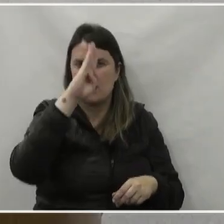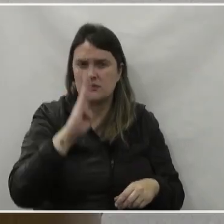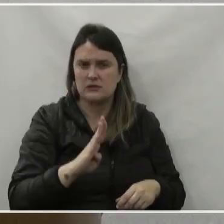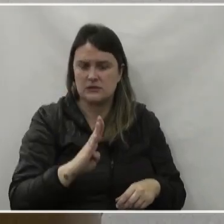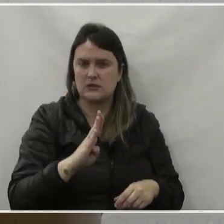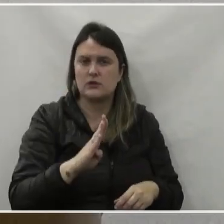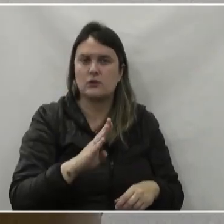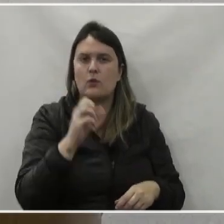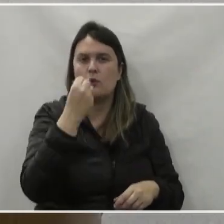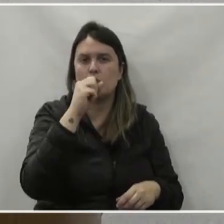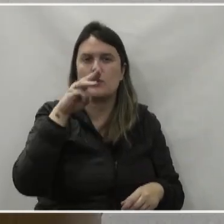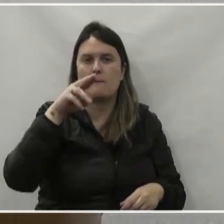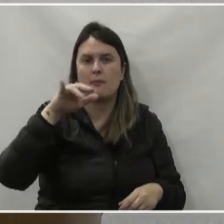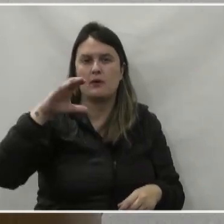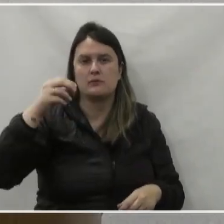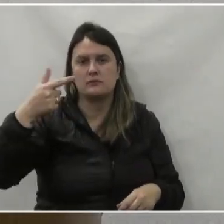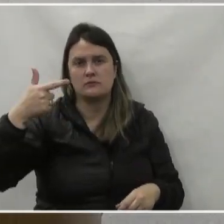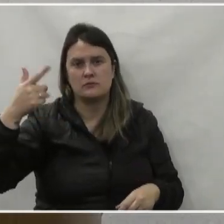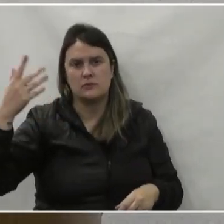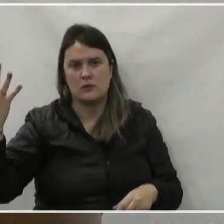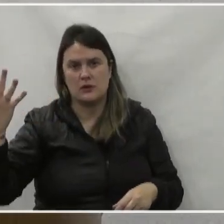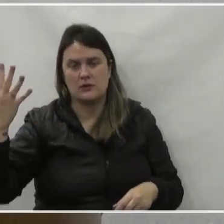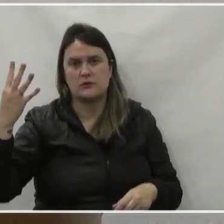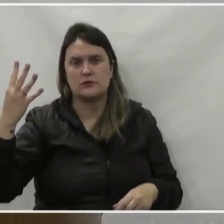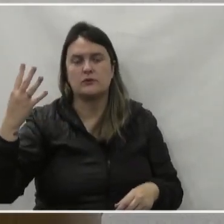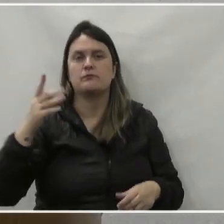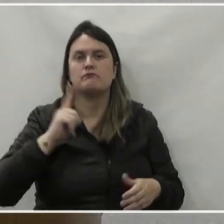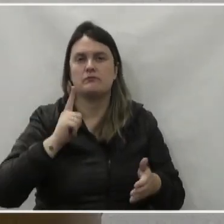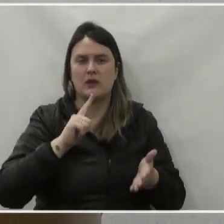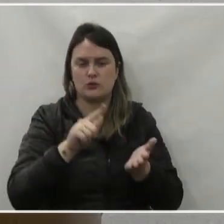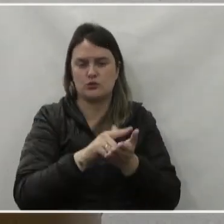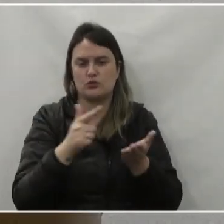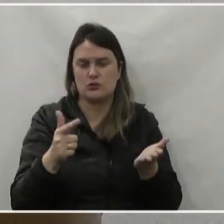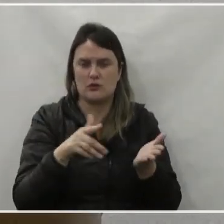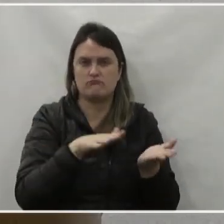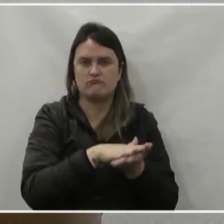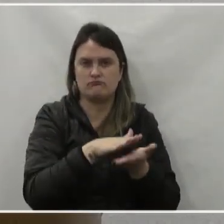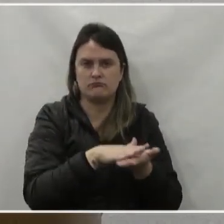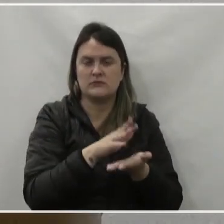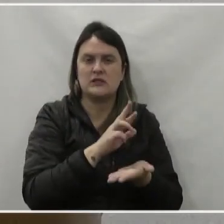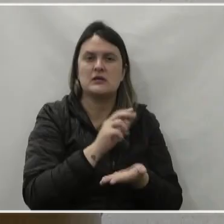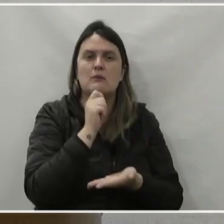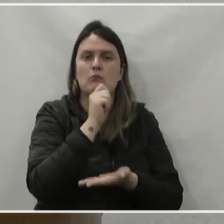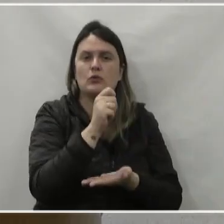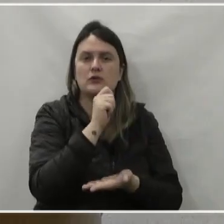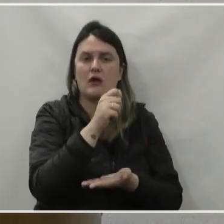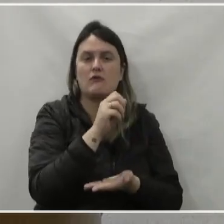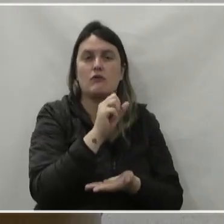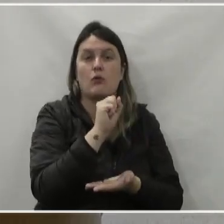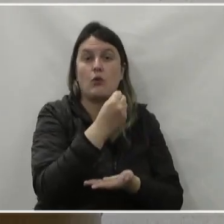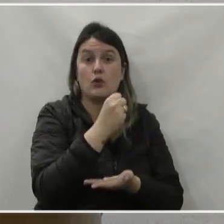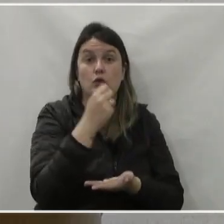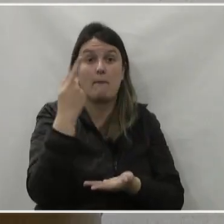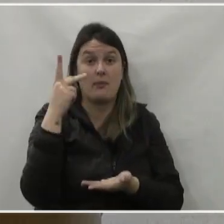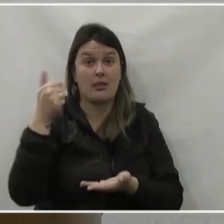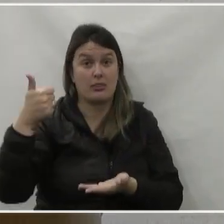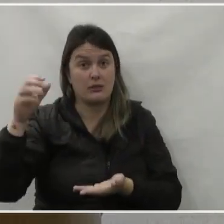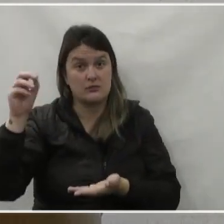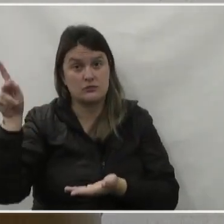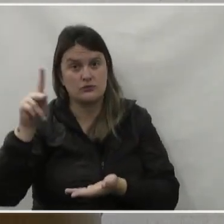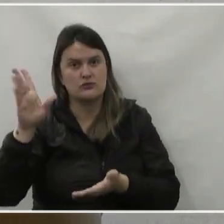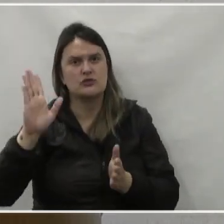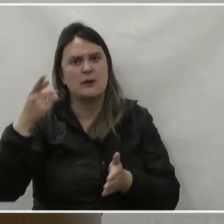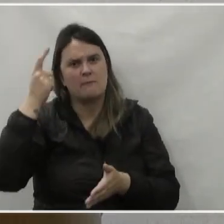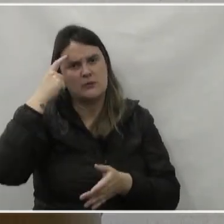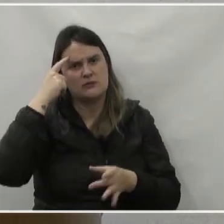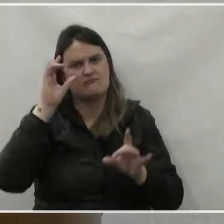divulgada em 8 de maio de 2024 pelo Instituto CEMESP e publicada na reportagem 8 em cada 10 professores já pensaram